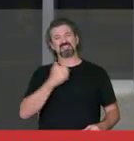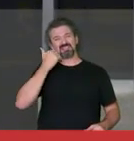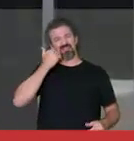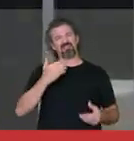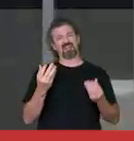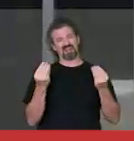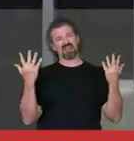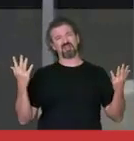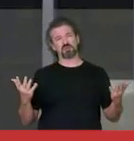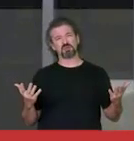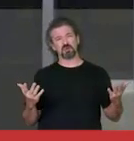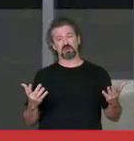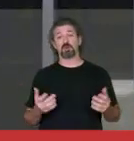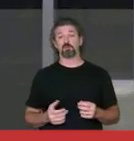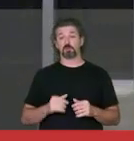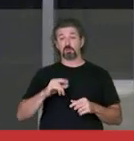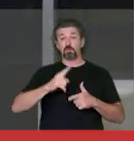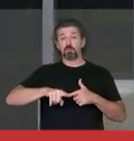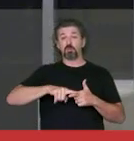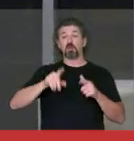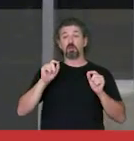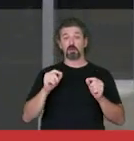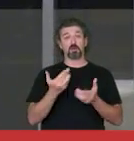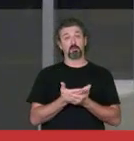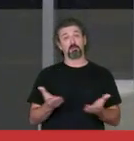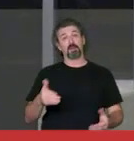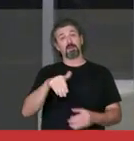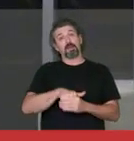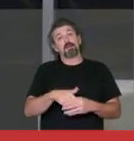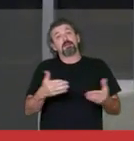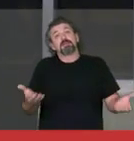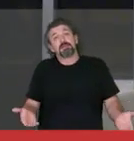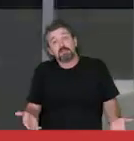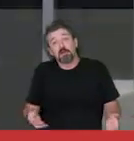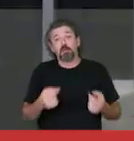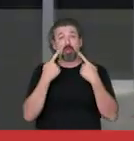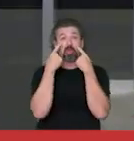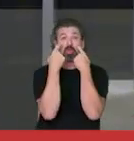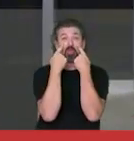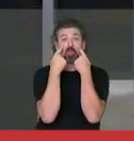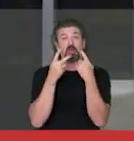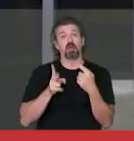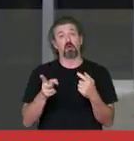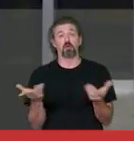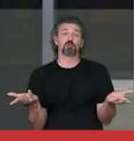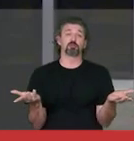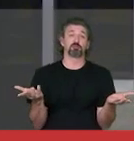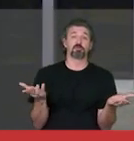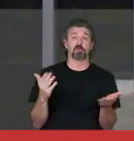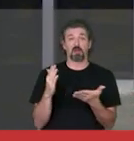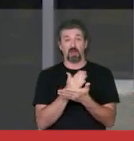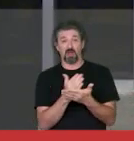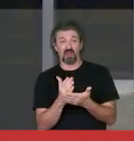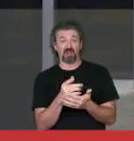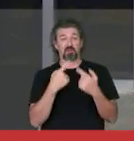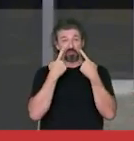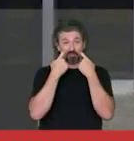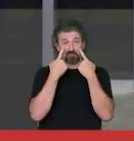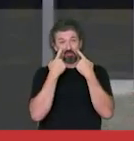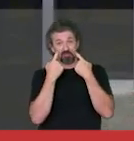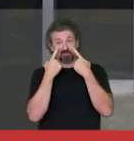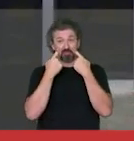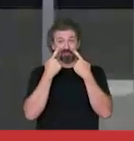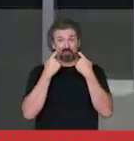Presidente, o problema é que perderam as eleições. Continuam choramingando. Tem alguns aí choramingando em frente